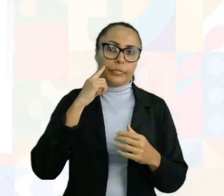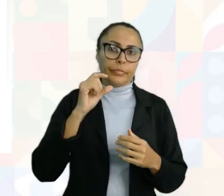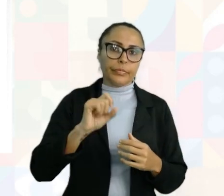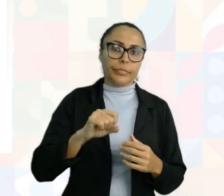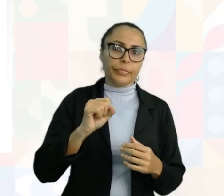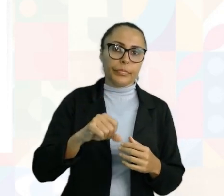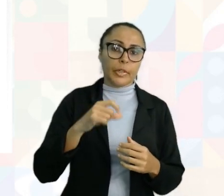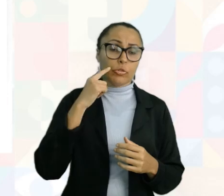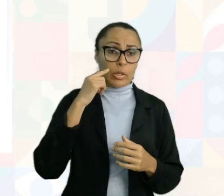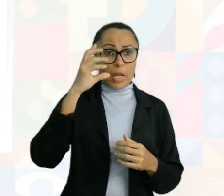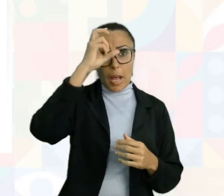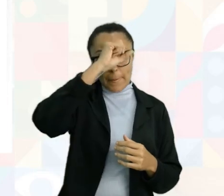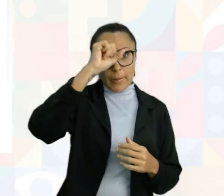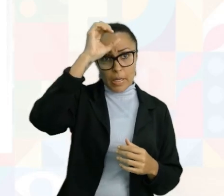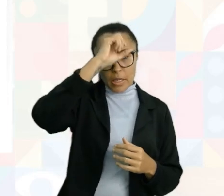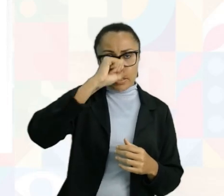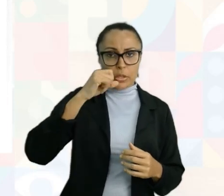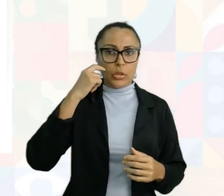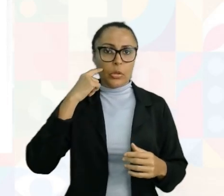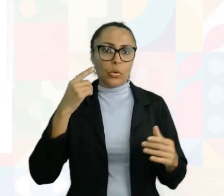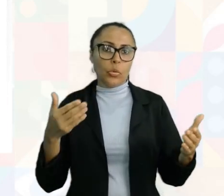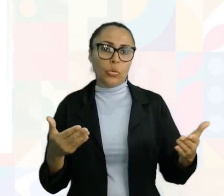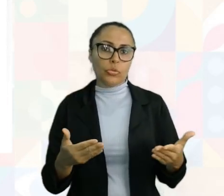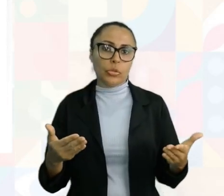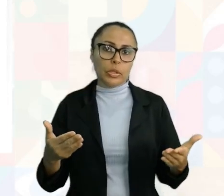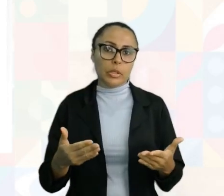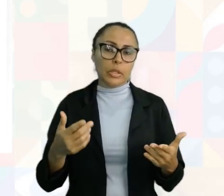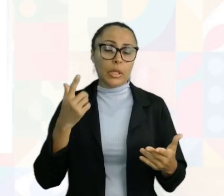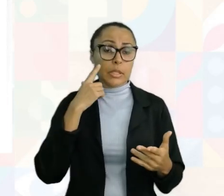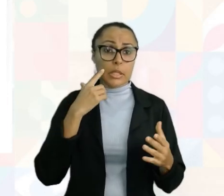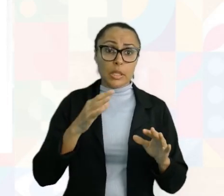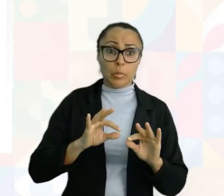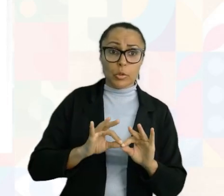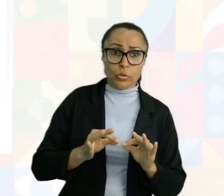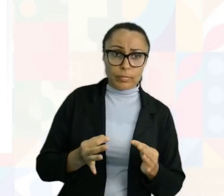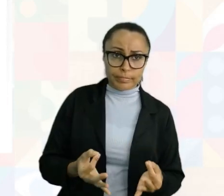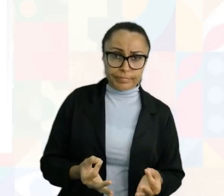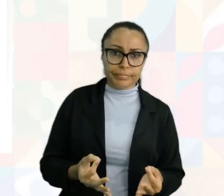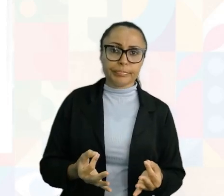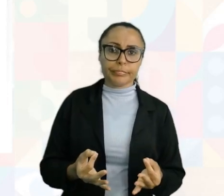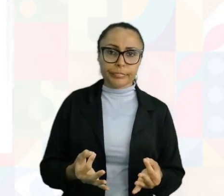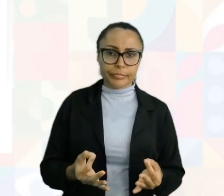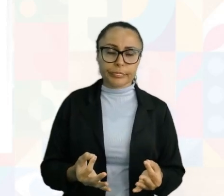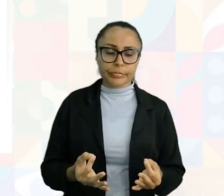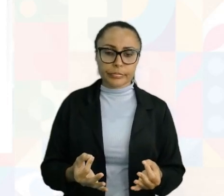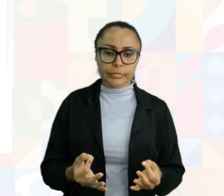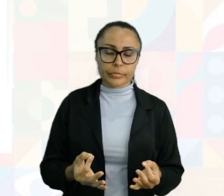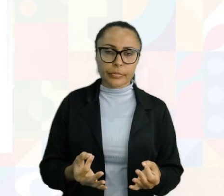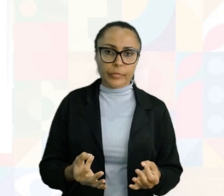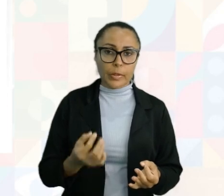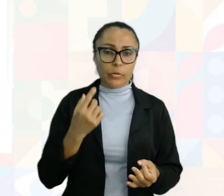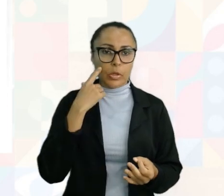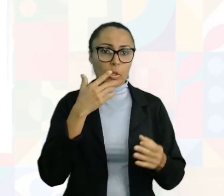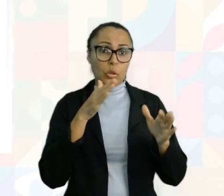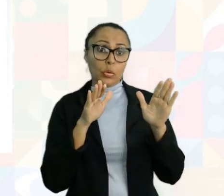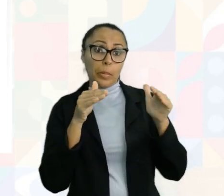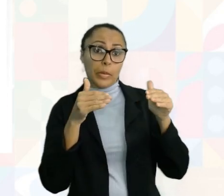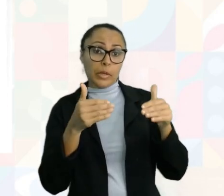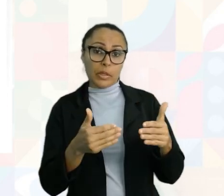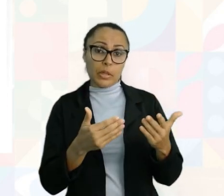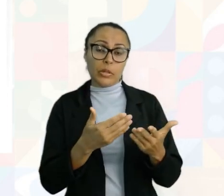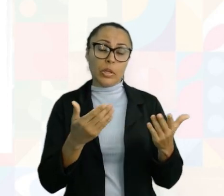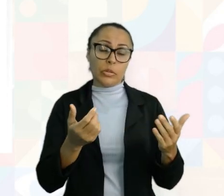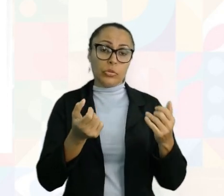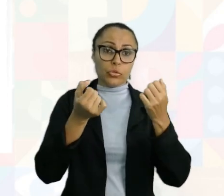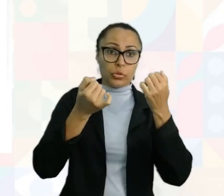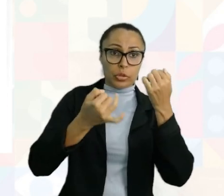que a gente aprende, hoje em dia é um processo relativamente simples, né? E a gente dominando essa geometria